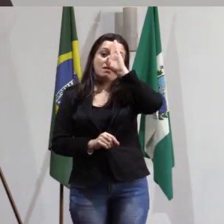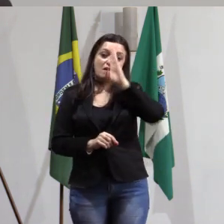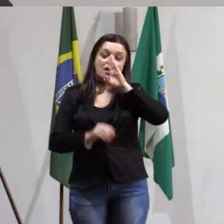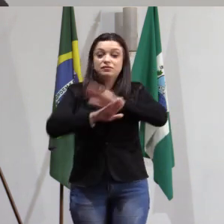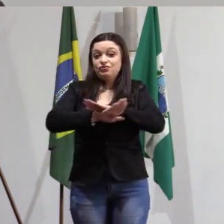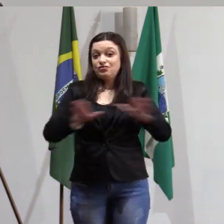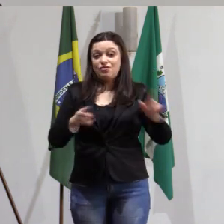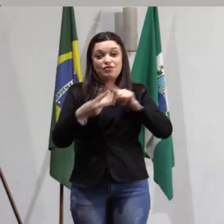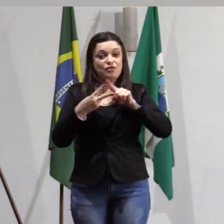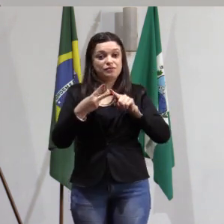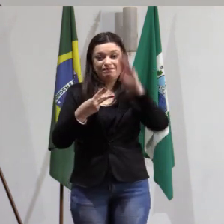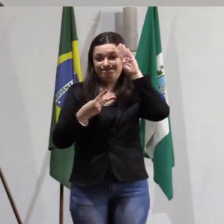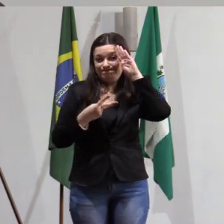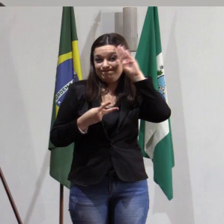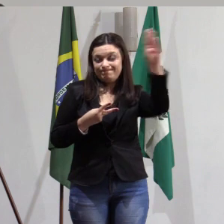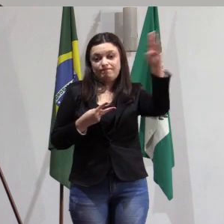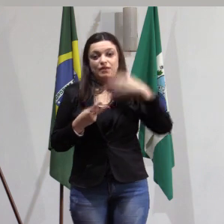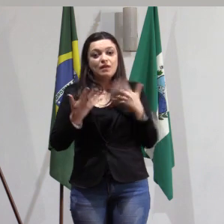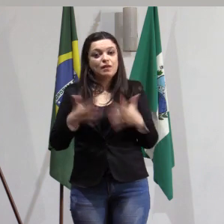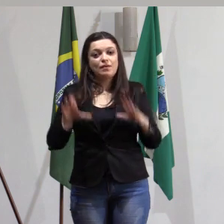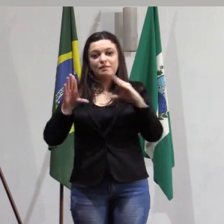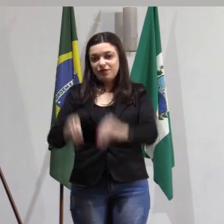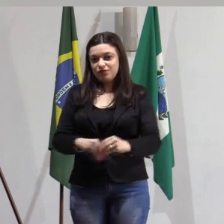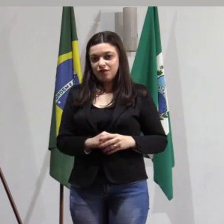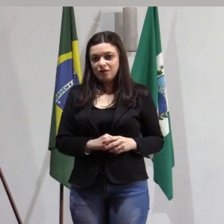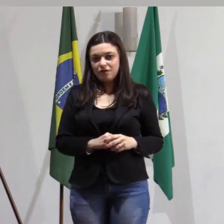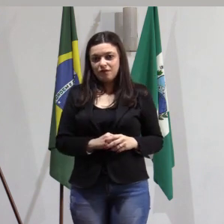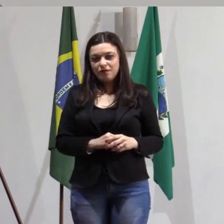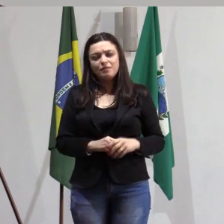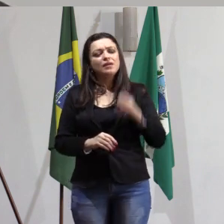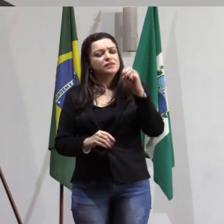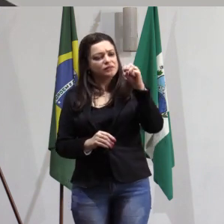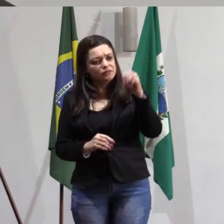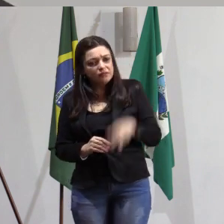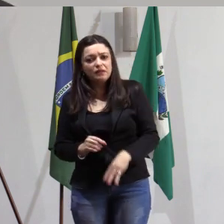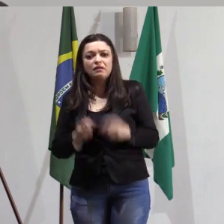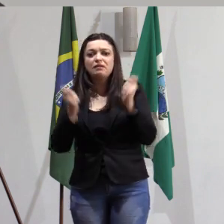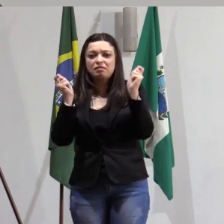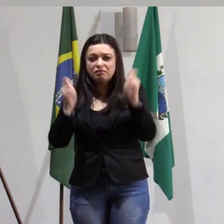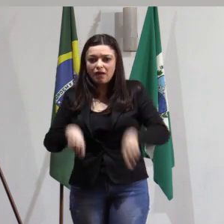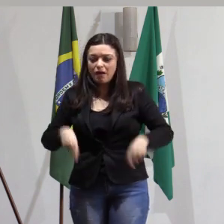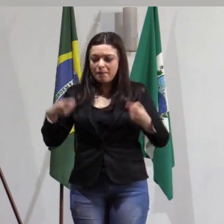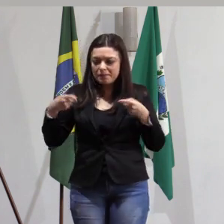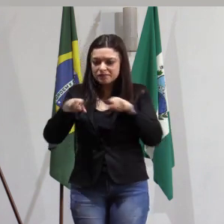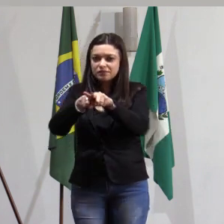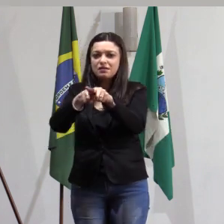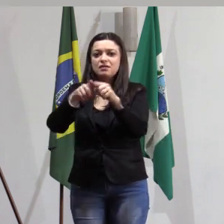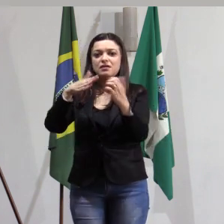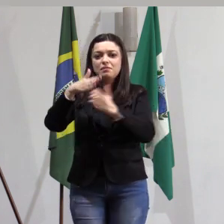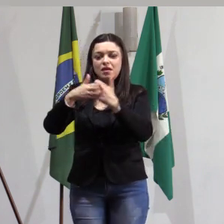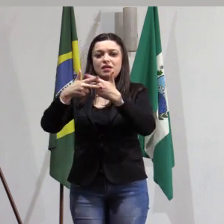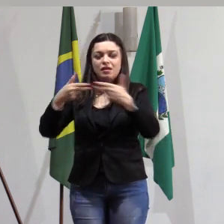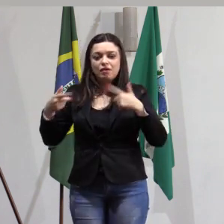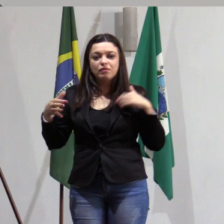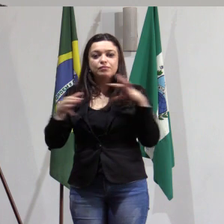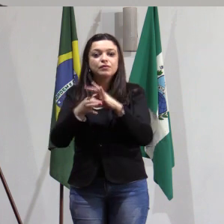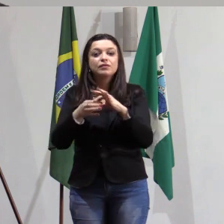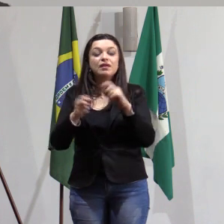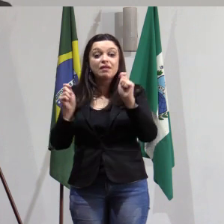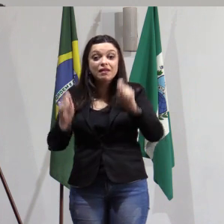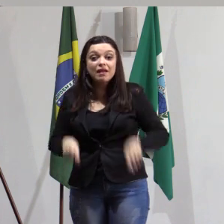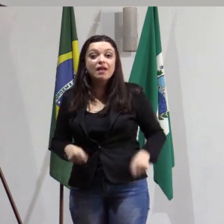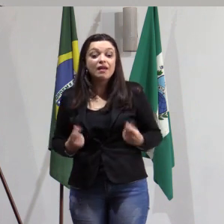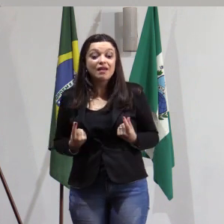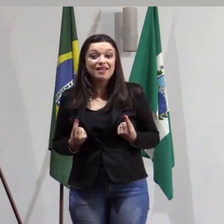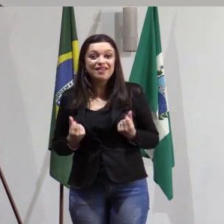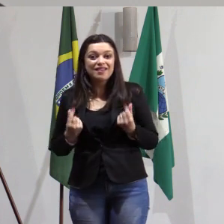Mas abrindo, sim, a possibilidade da universidade se enriquecer. Se enriquecer não só no sentido físico de entrar dinheiro,